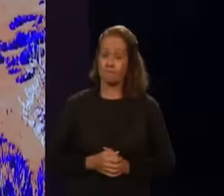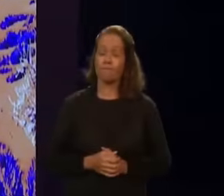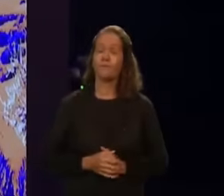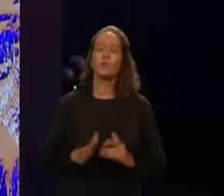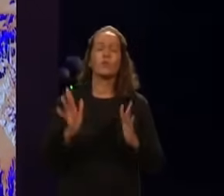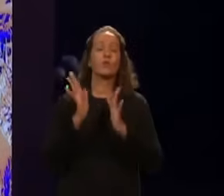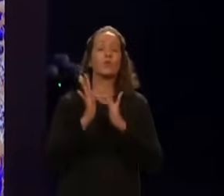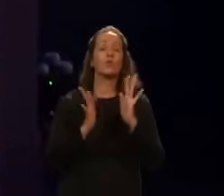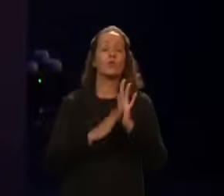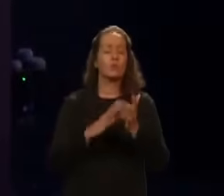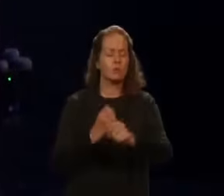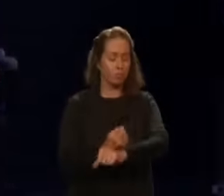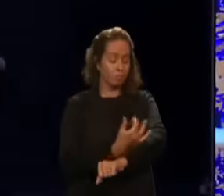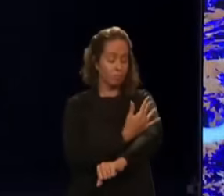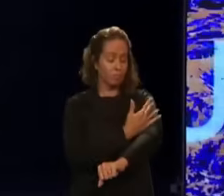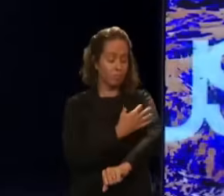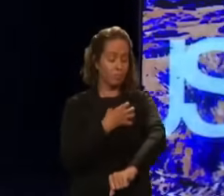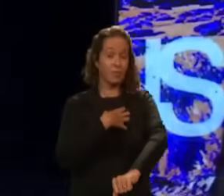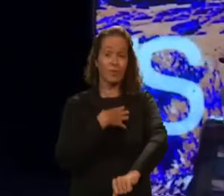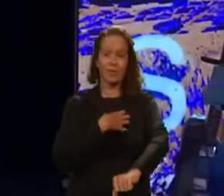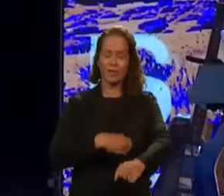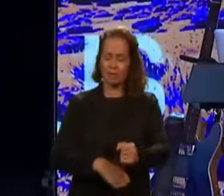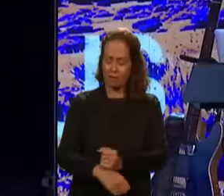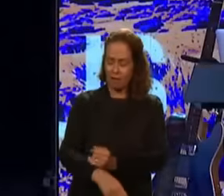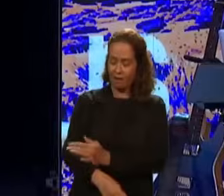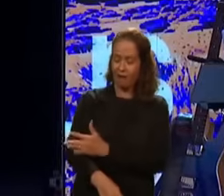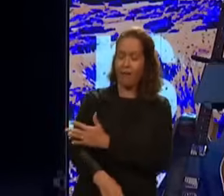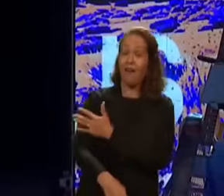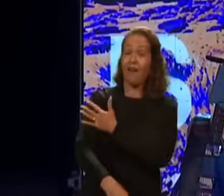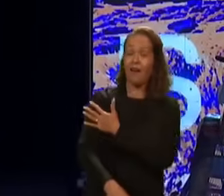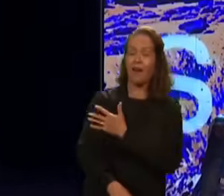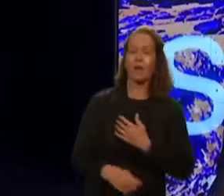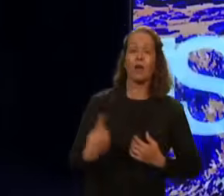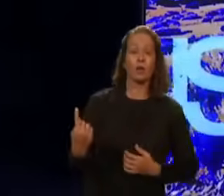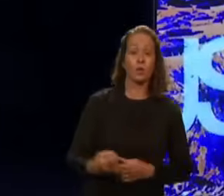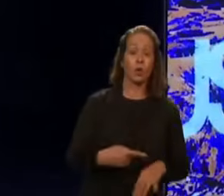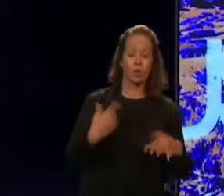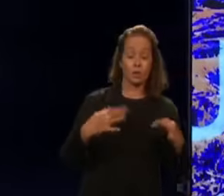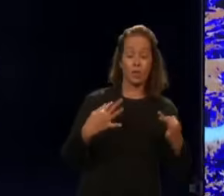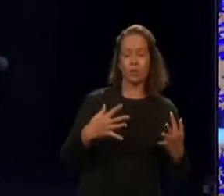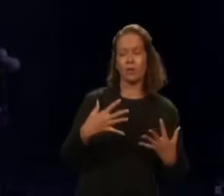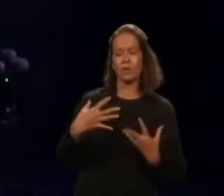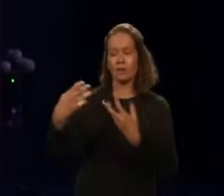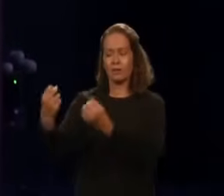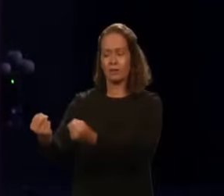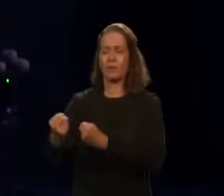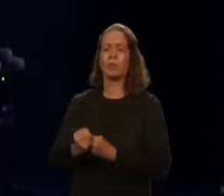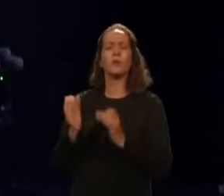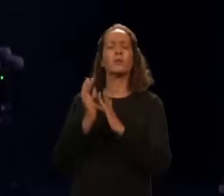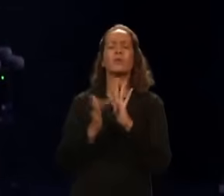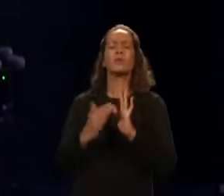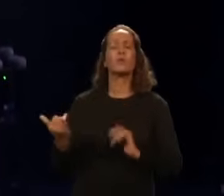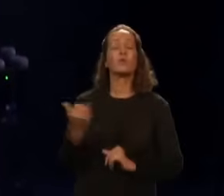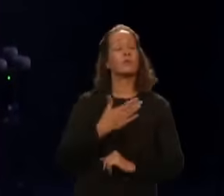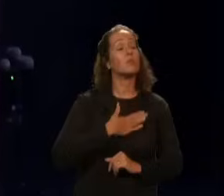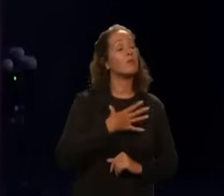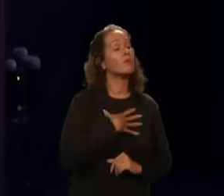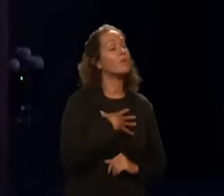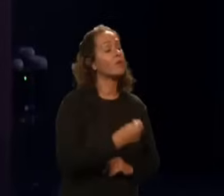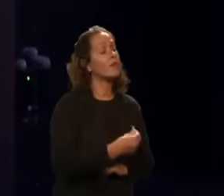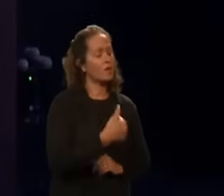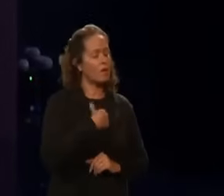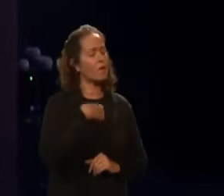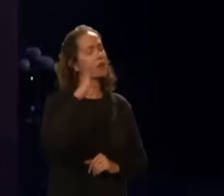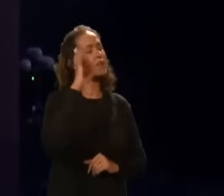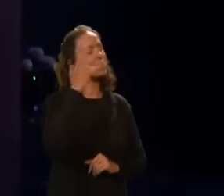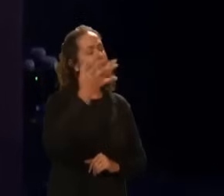aquilo que vivemos e que toma para Ele a nossa dor e fala, meu filho, deixa comigo, agora eu